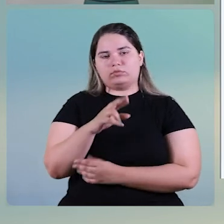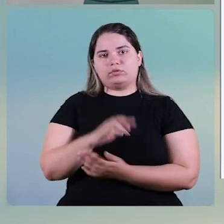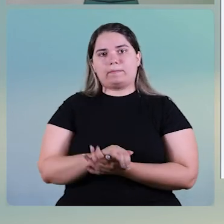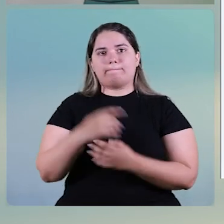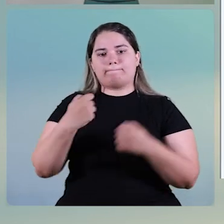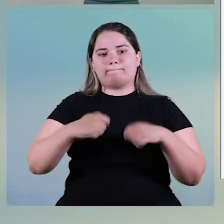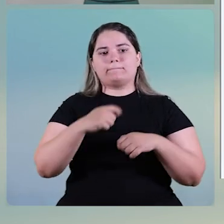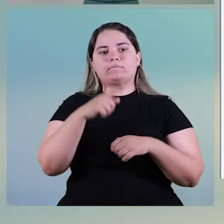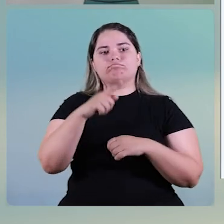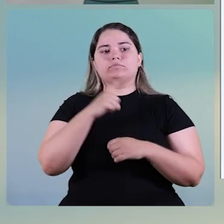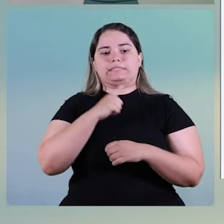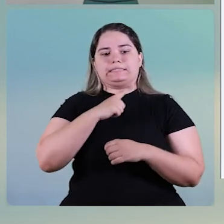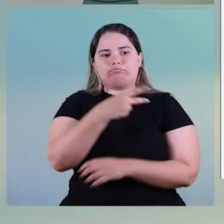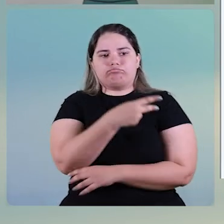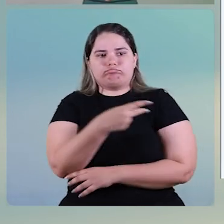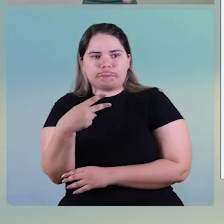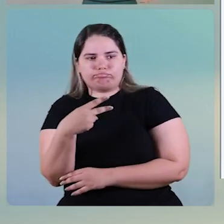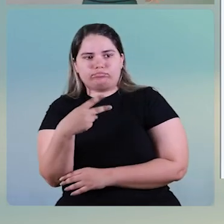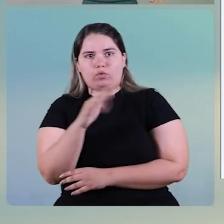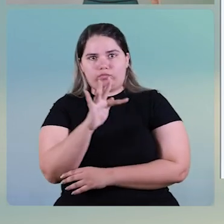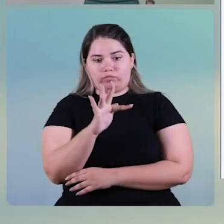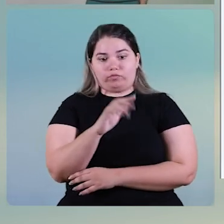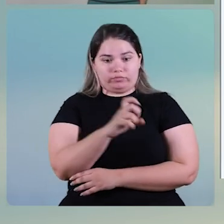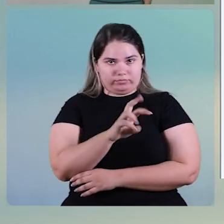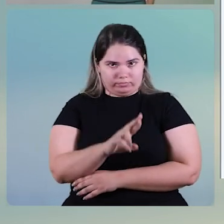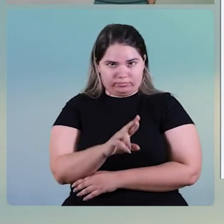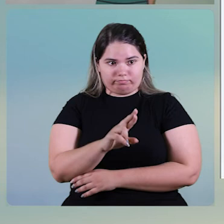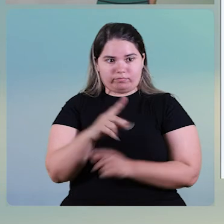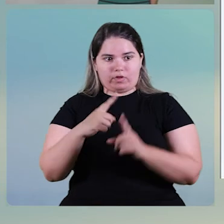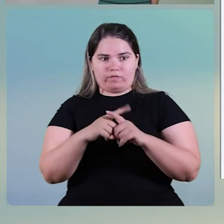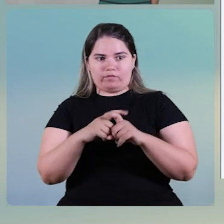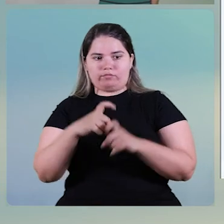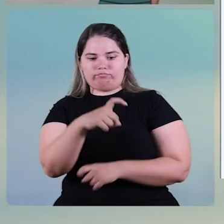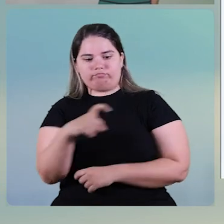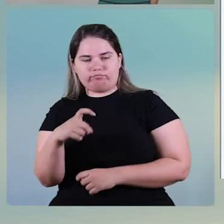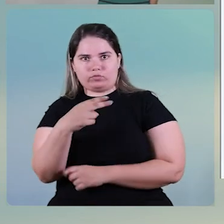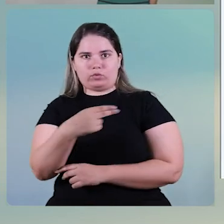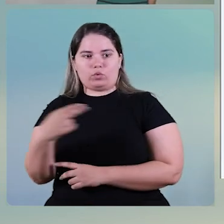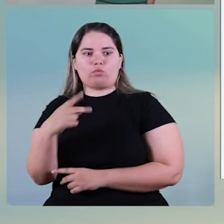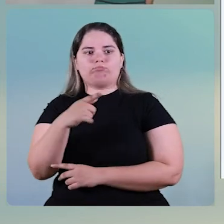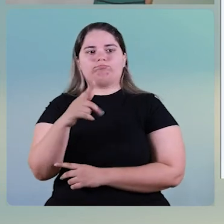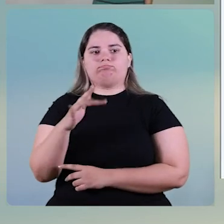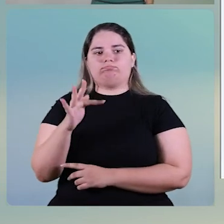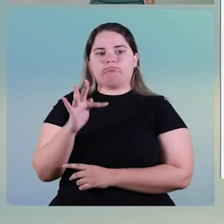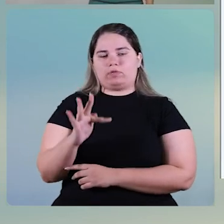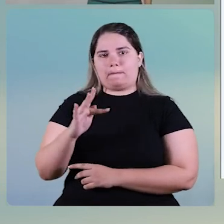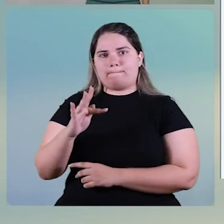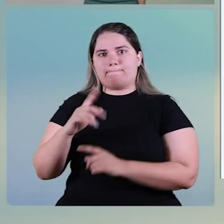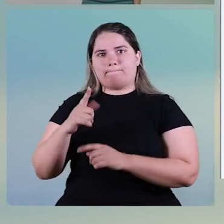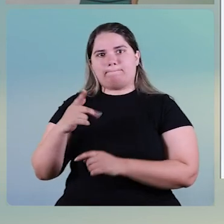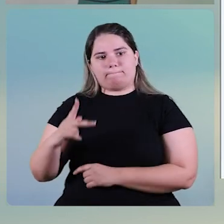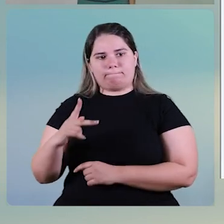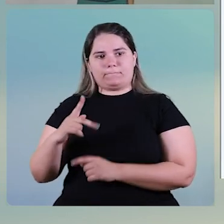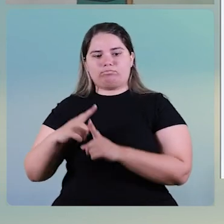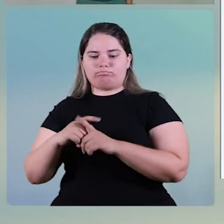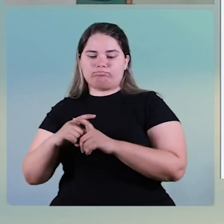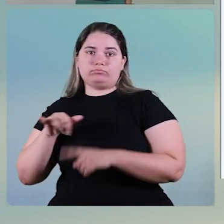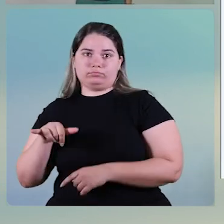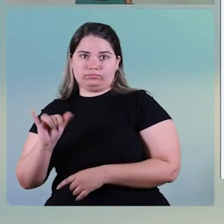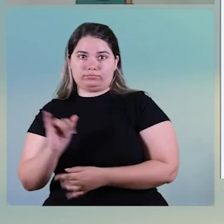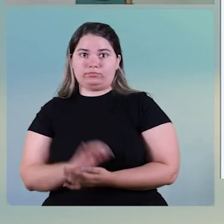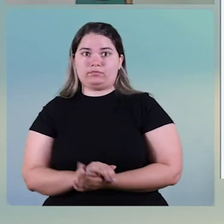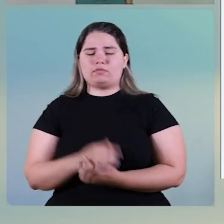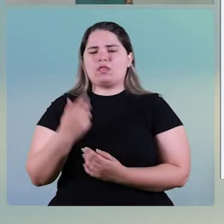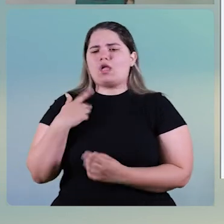alavanca, X, seja igual à força potente vezes o braço da alavanca, que é a distância Y, tá?